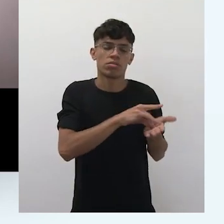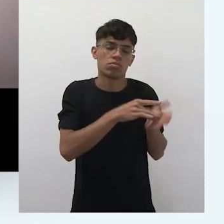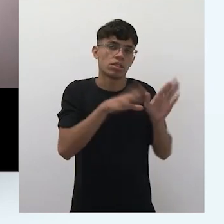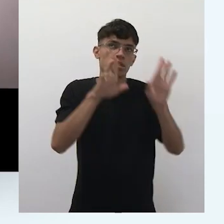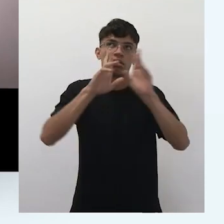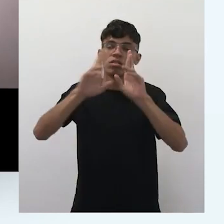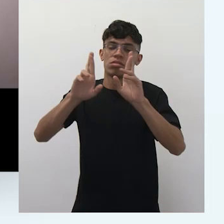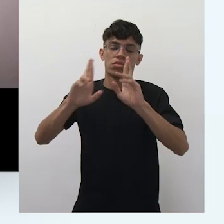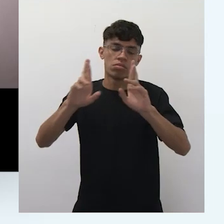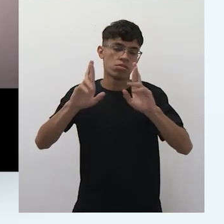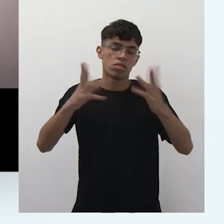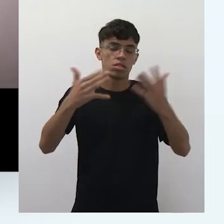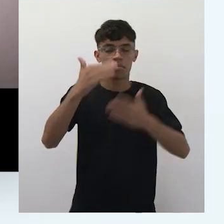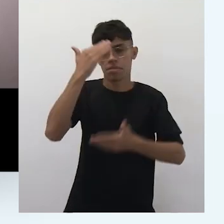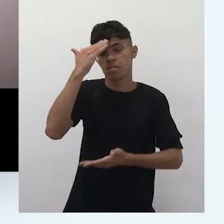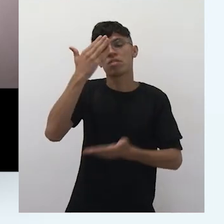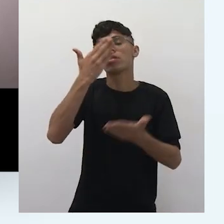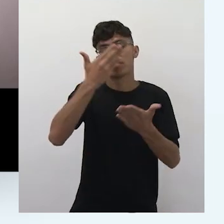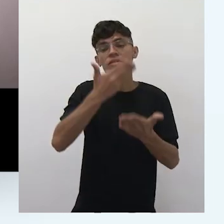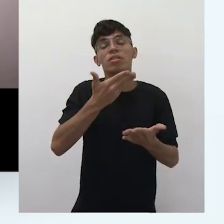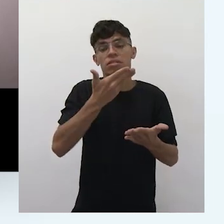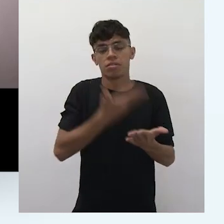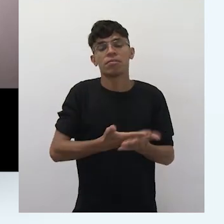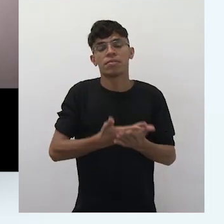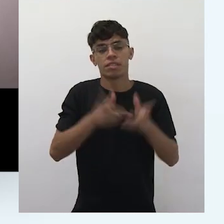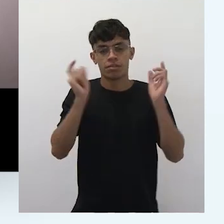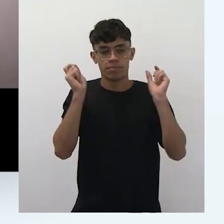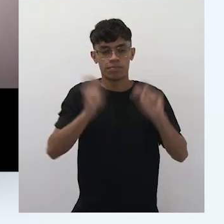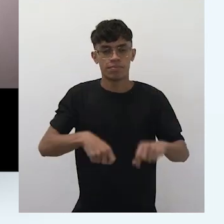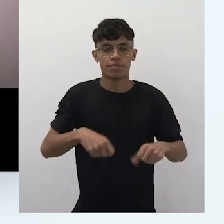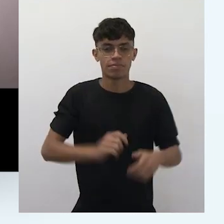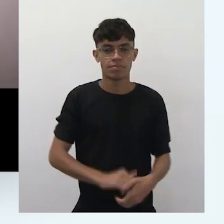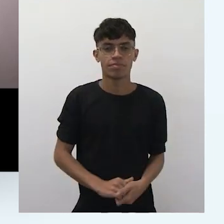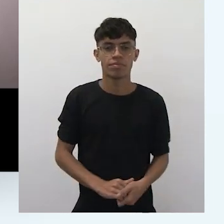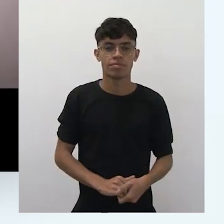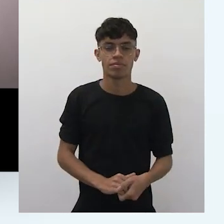espero, acreditemos que seja possível.